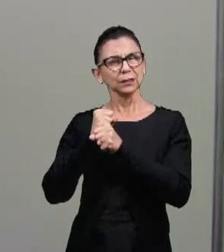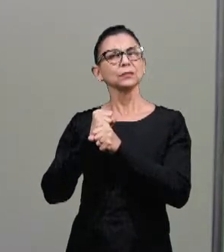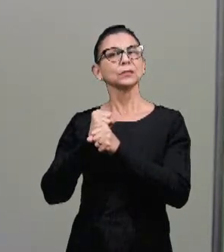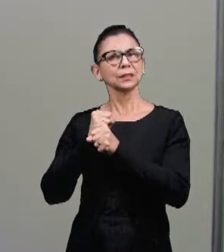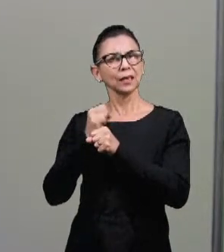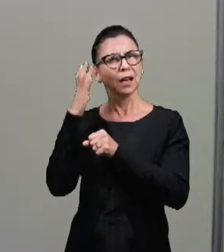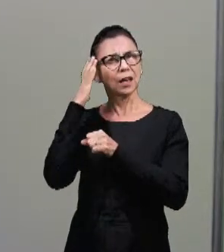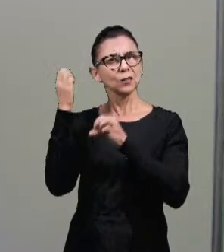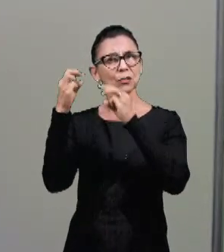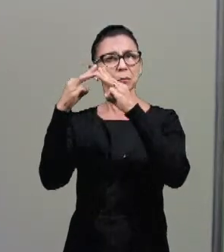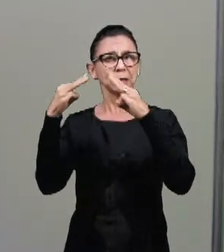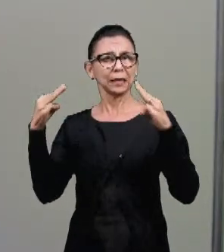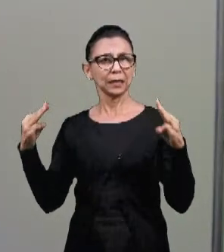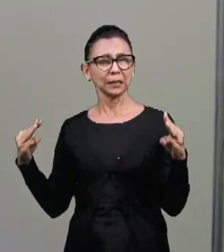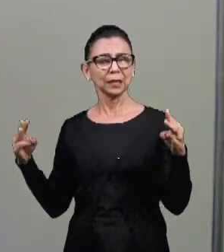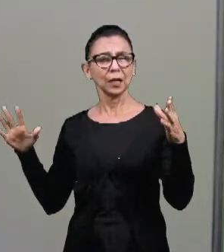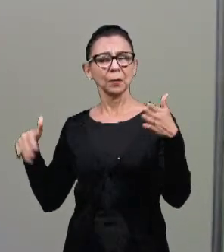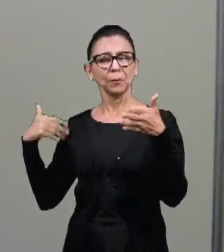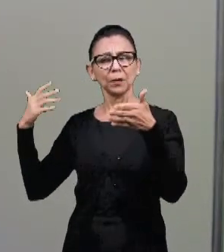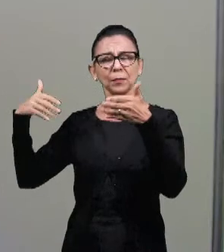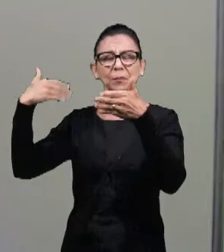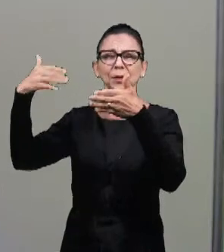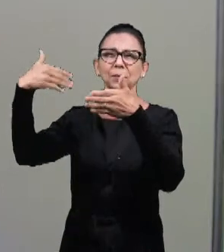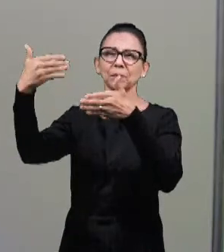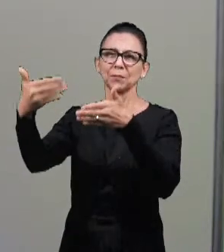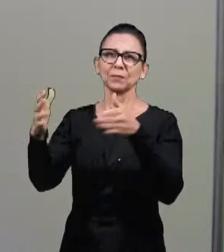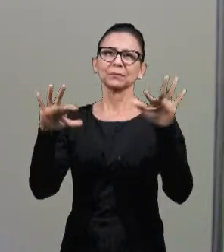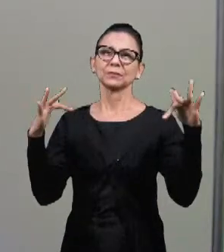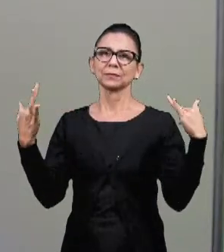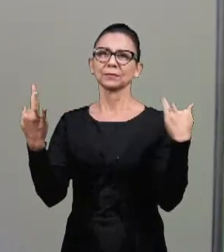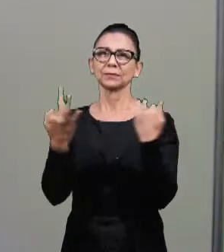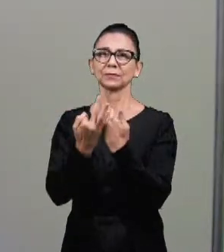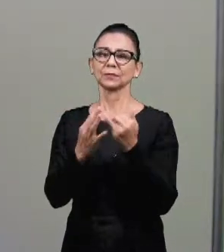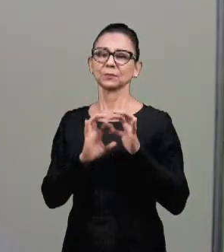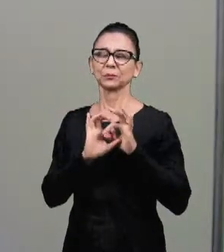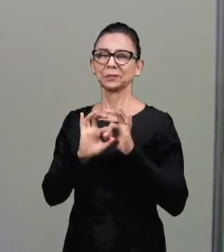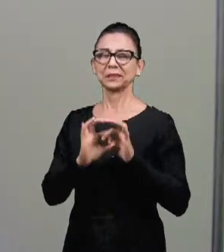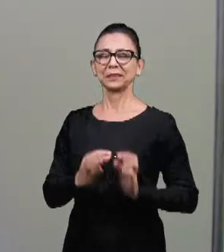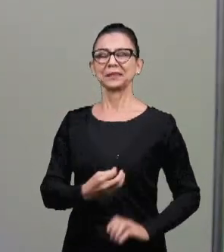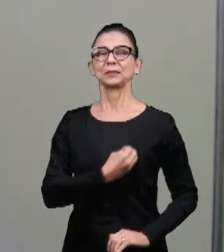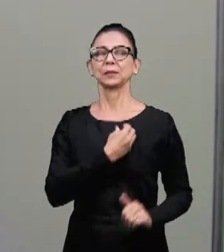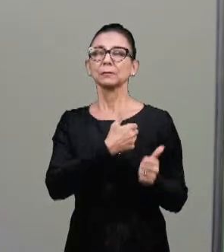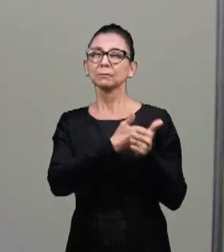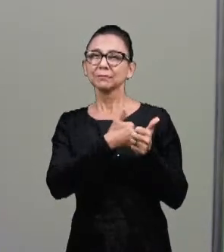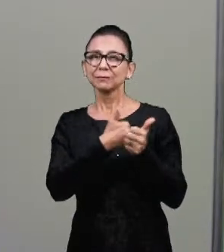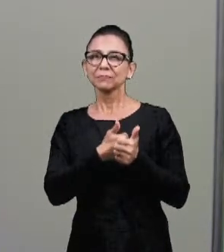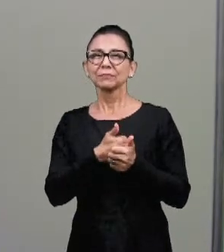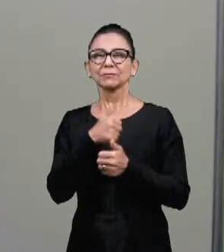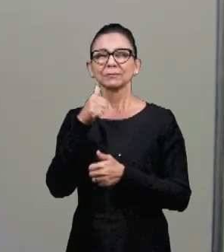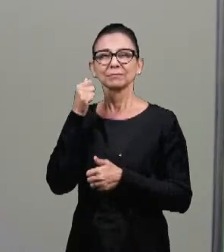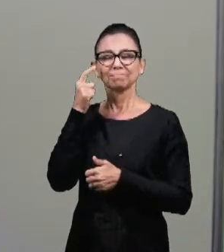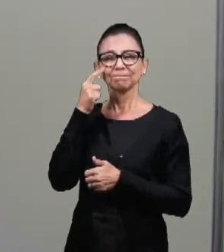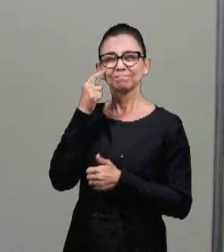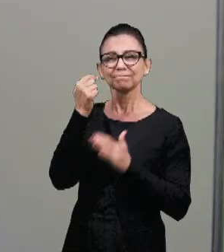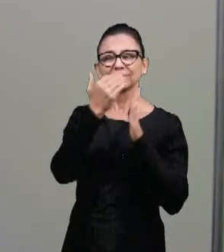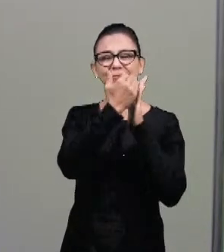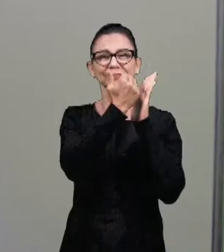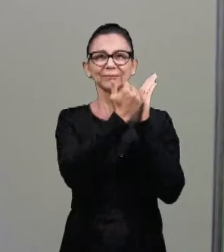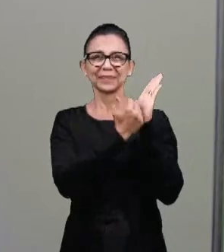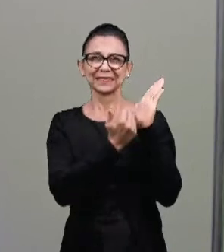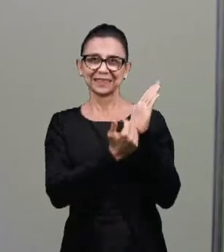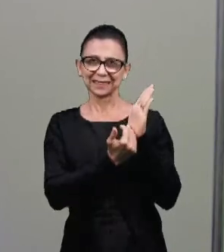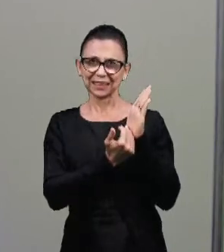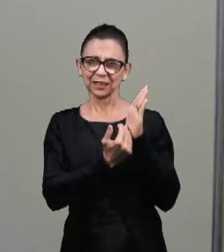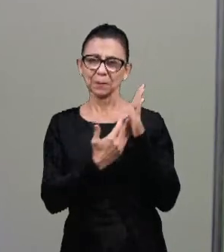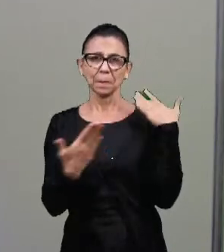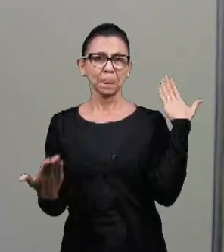família que está sempre unida, sempre participando, né? Sempre acompanhando a nossa programação. Irmãos que